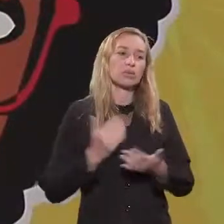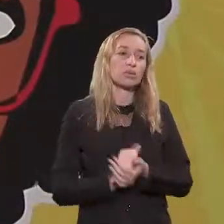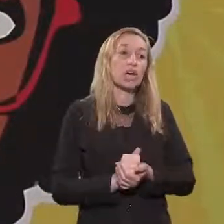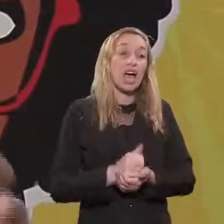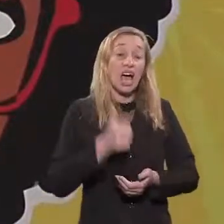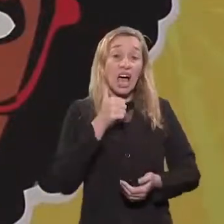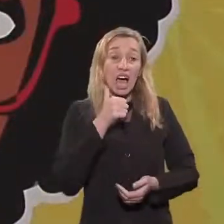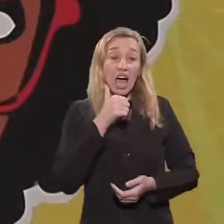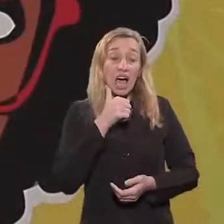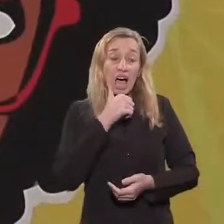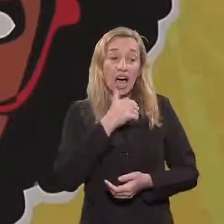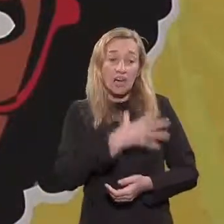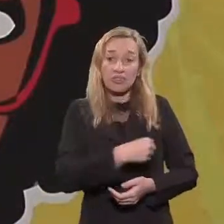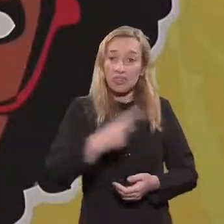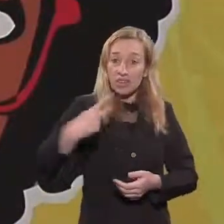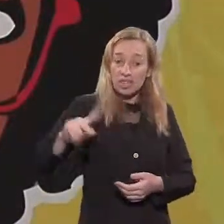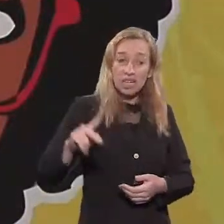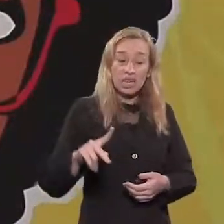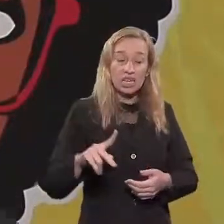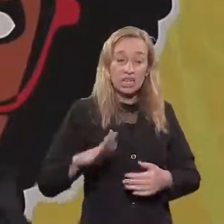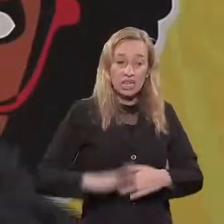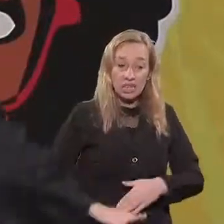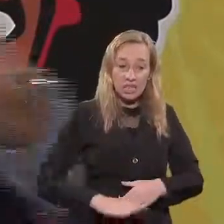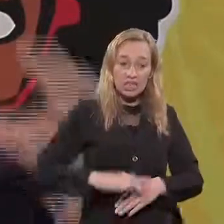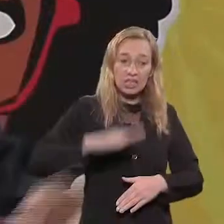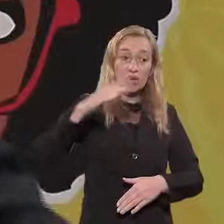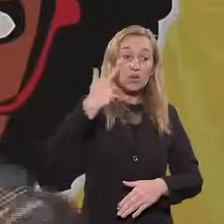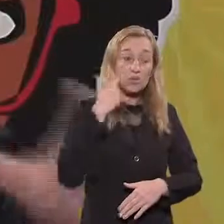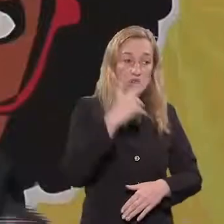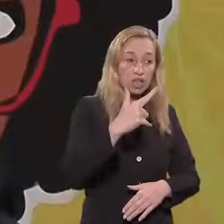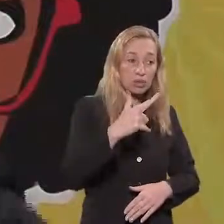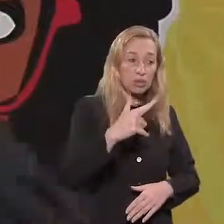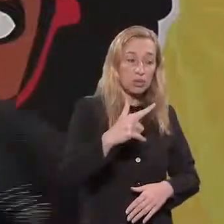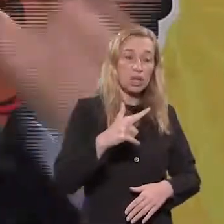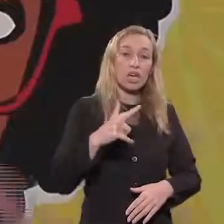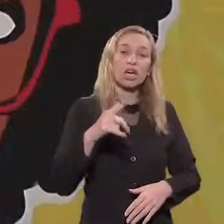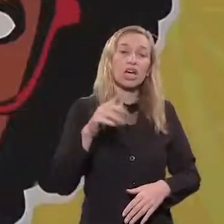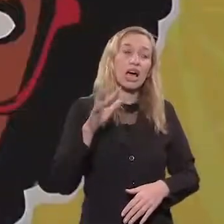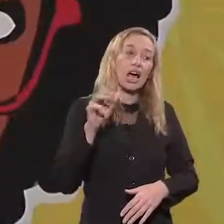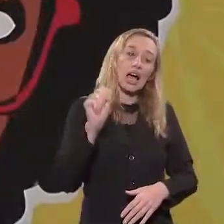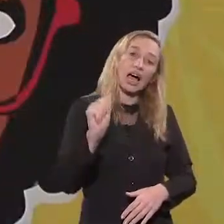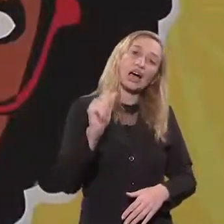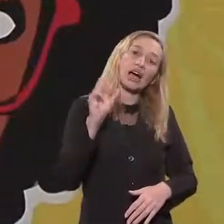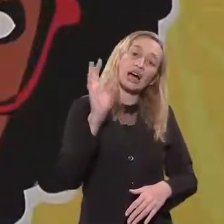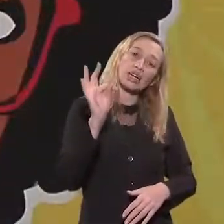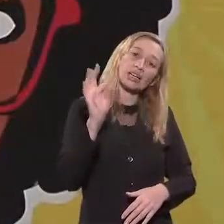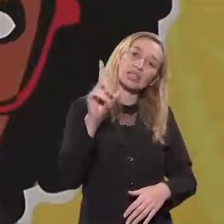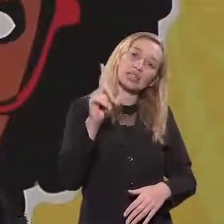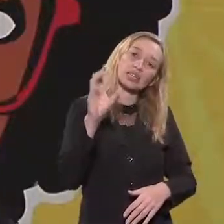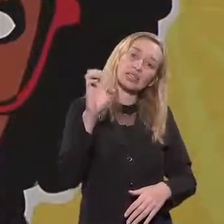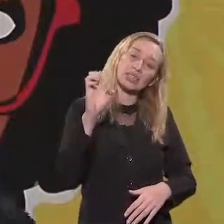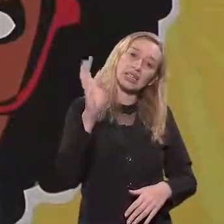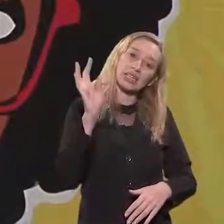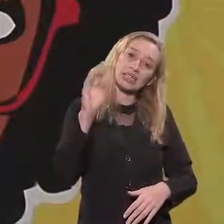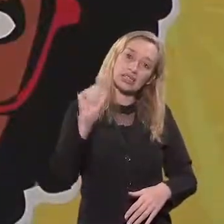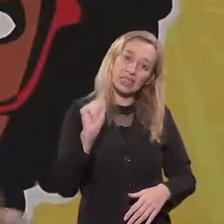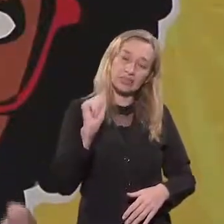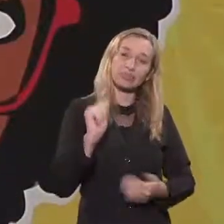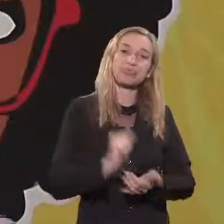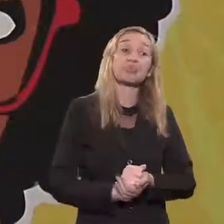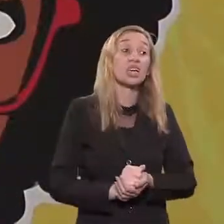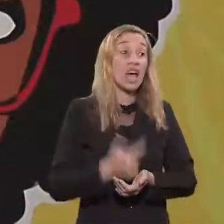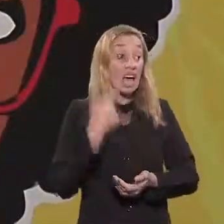história. E a filhinha dele cresceu vendo os nadadores, super atletas, os maiores nadadores do mundo, na cadeira de roda. Na escolinha